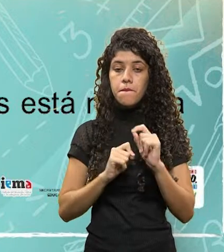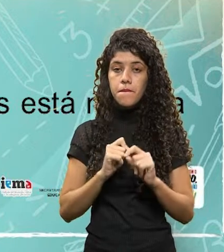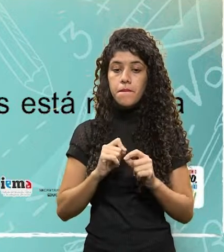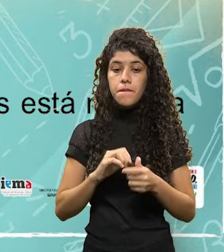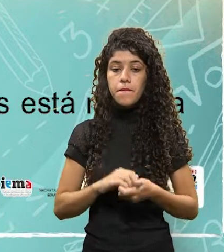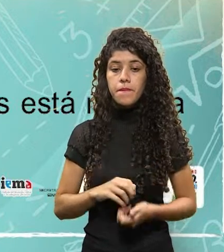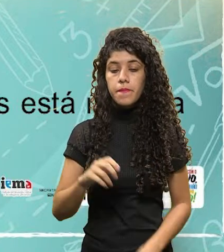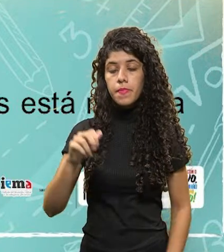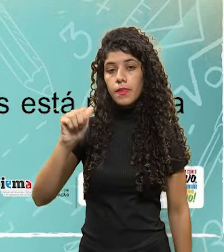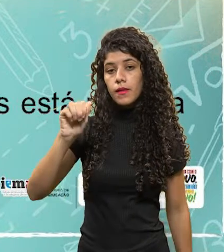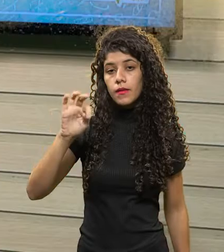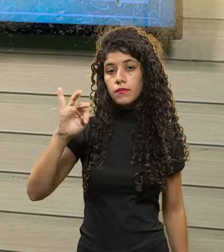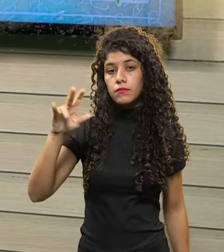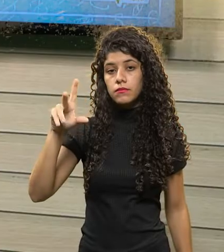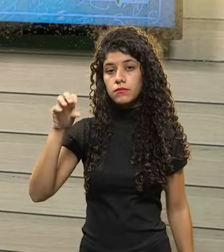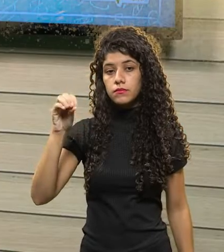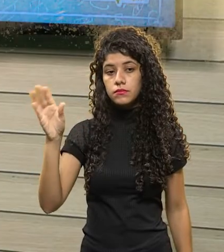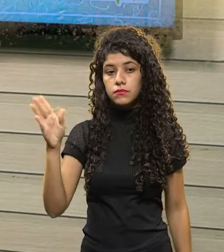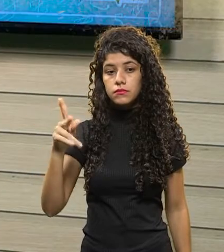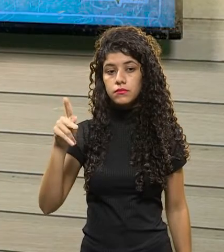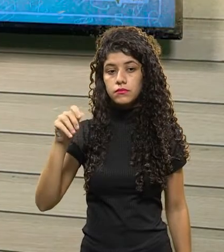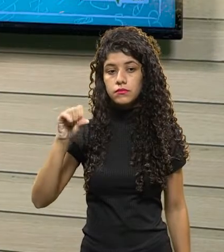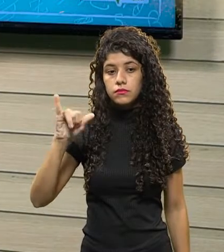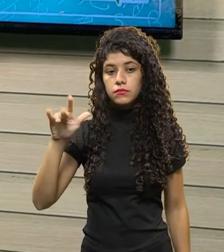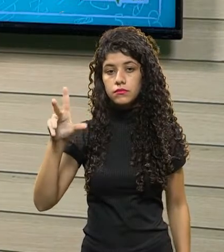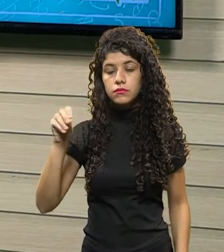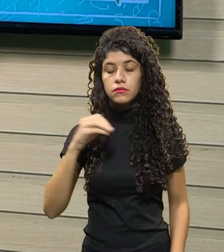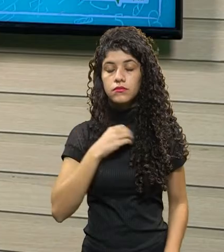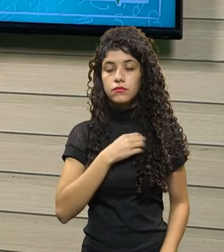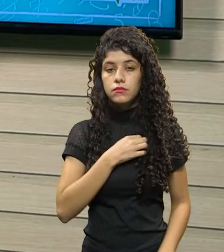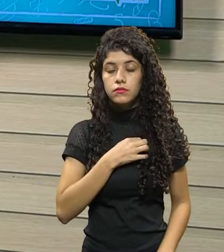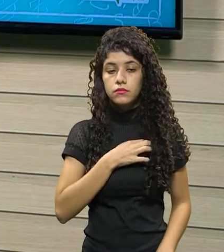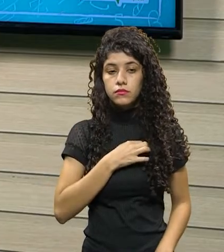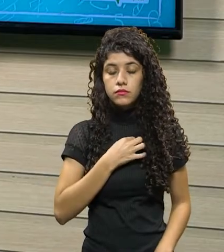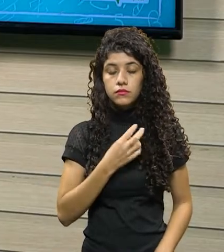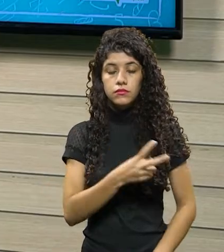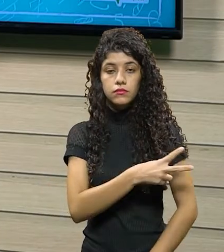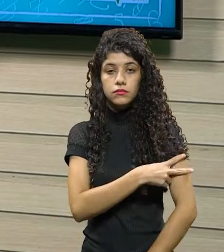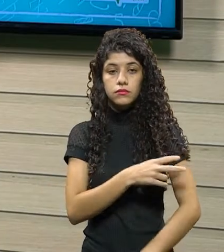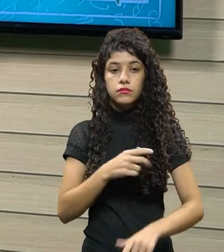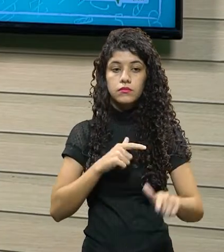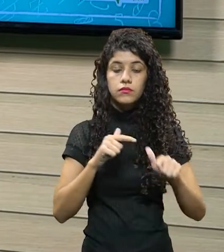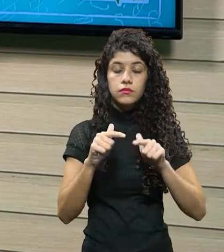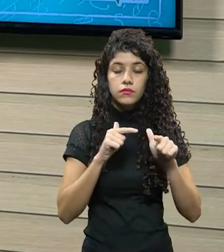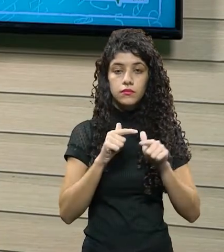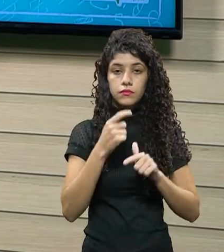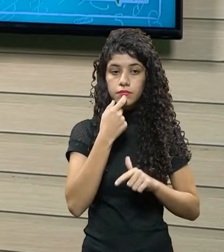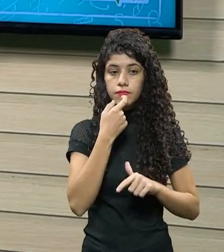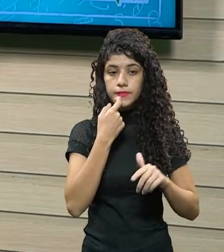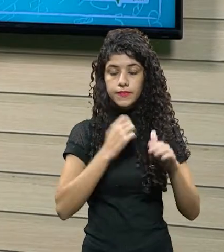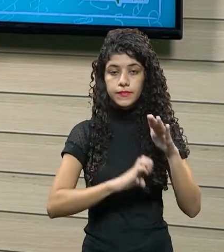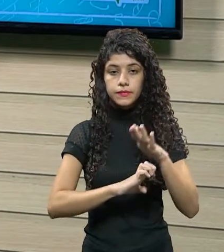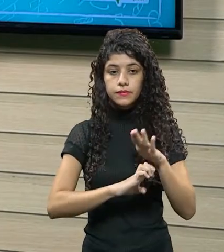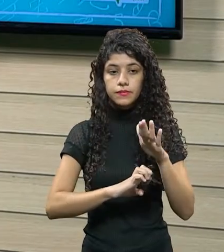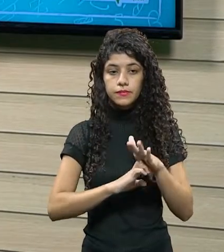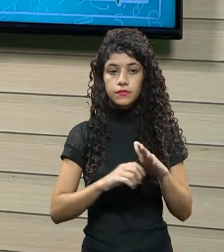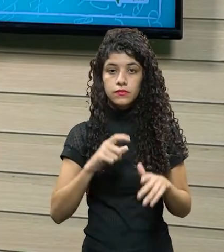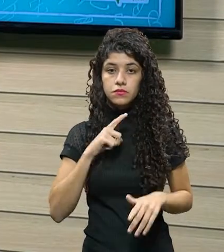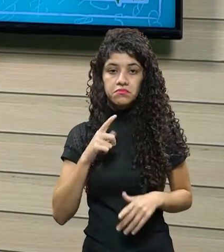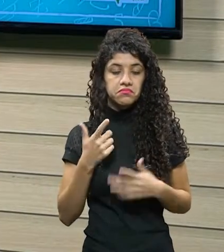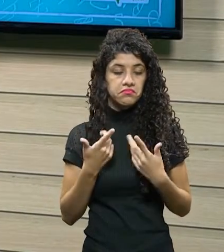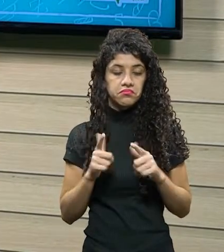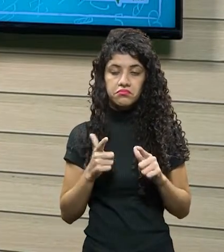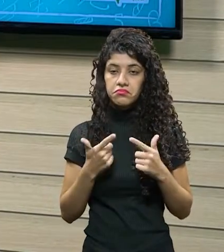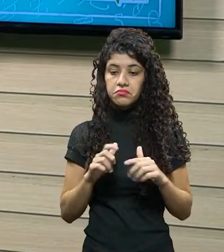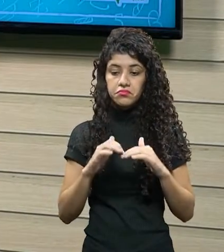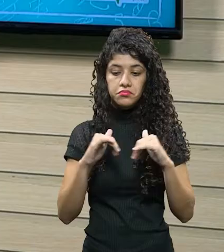entre ativo e passivo. Ou seja, os gestores, os próprios donos da empresa, os colaboradores, eles não têm o discernimento do que é ativo e